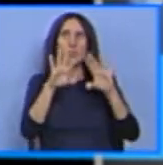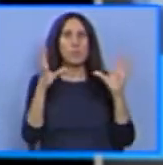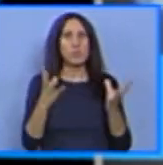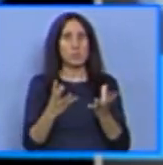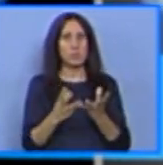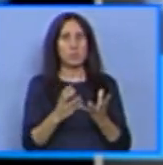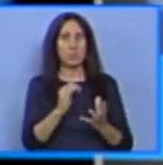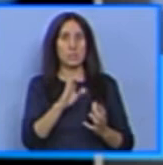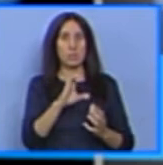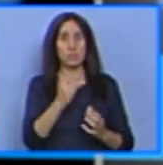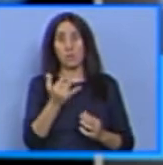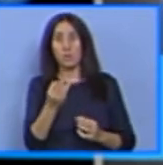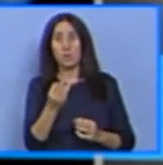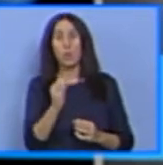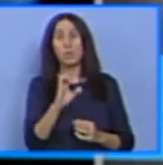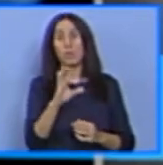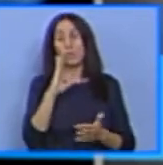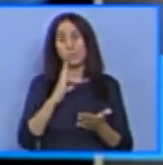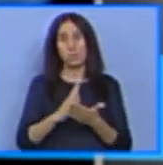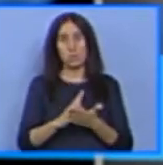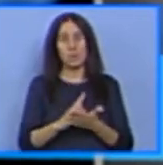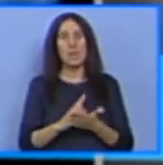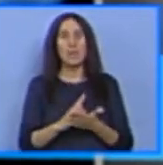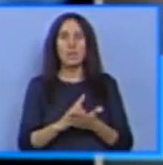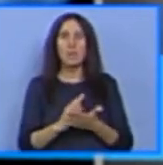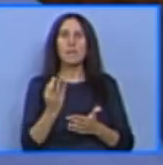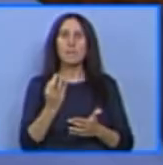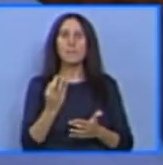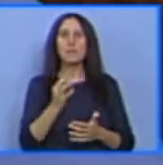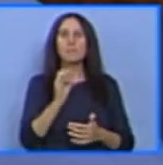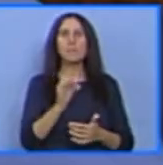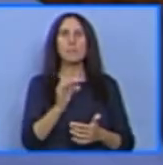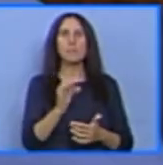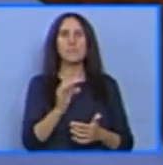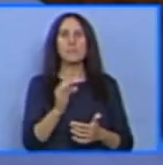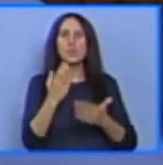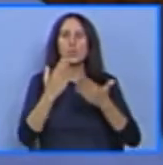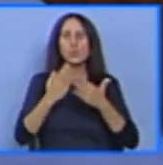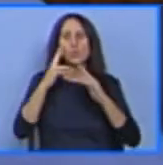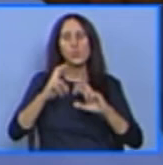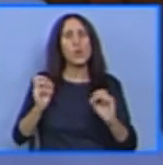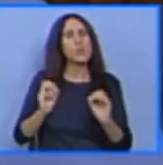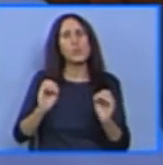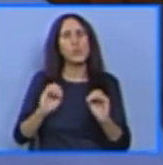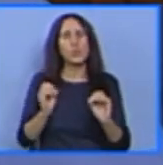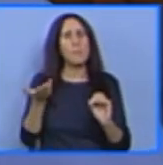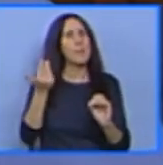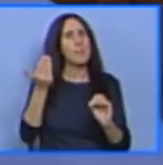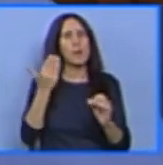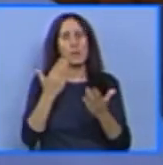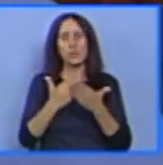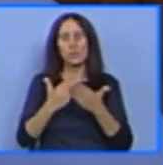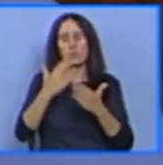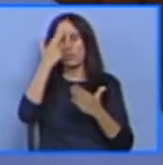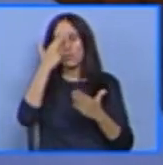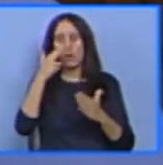do século XX ou do último século, e era algo que estava praticamente por estudar, portanto não havia de facto estudos